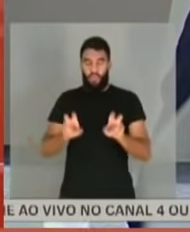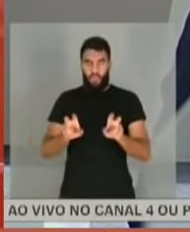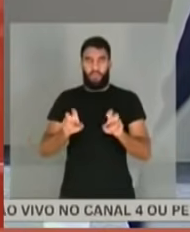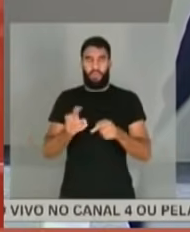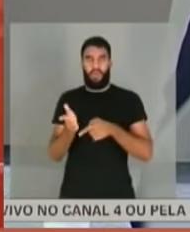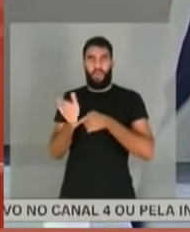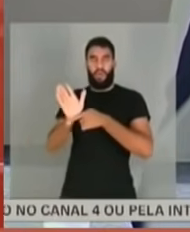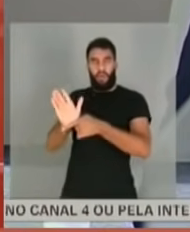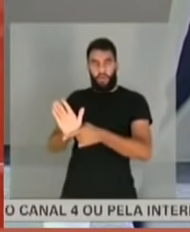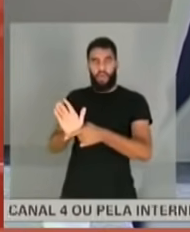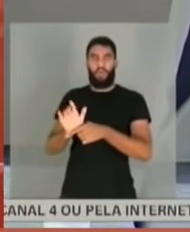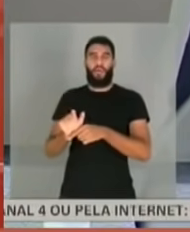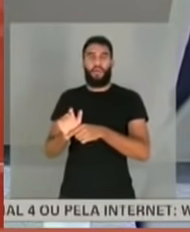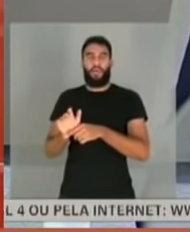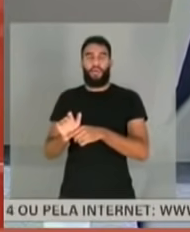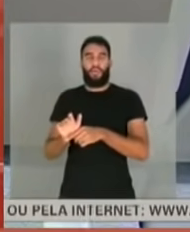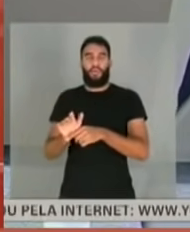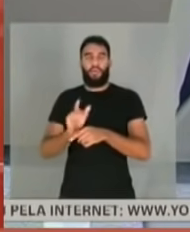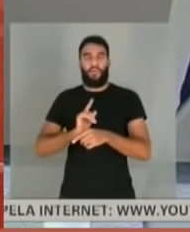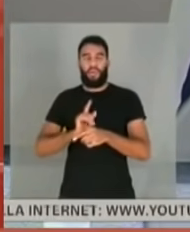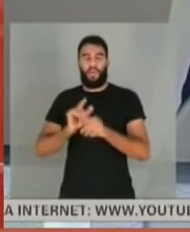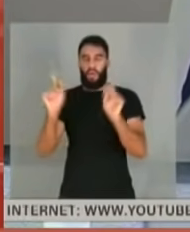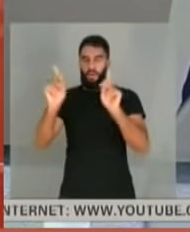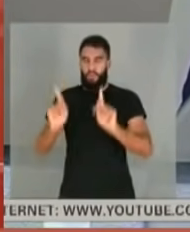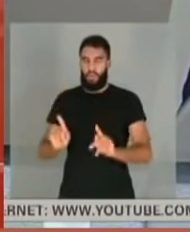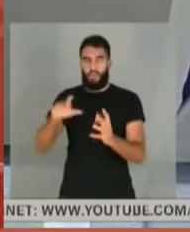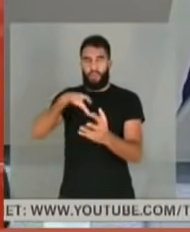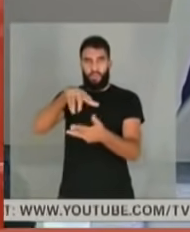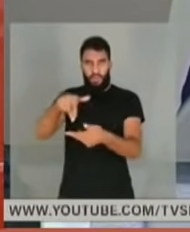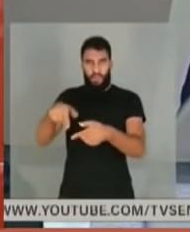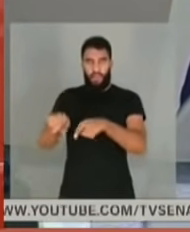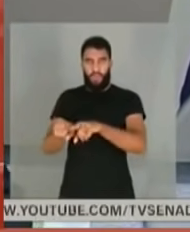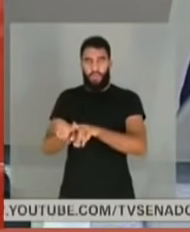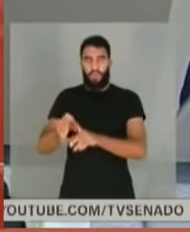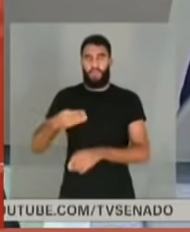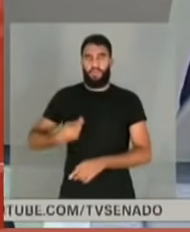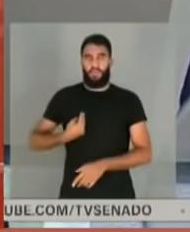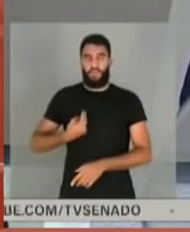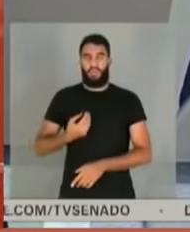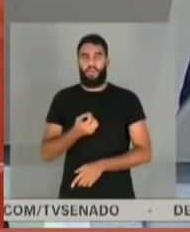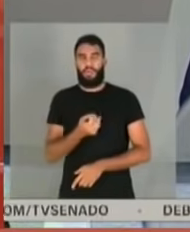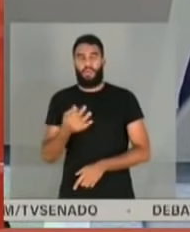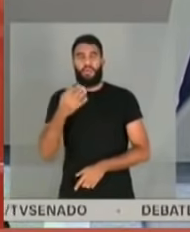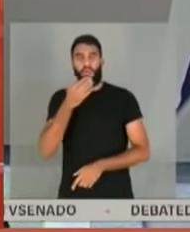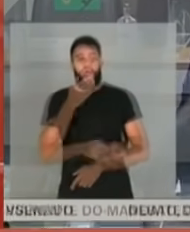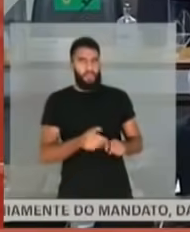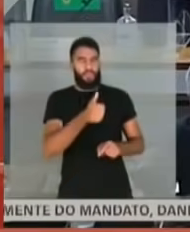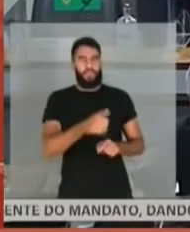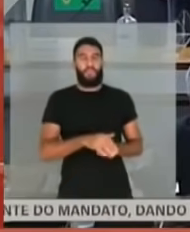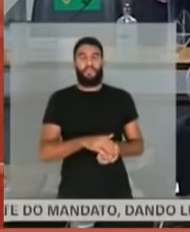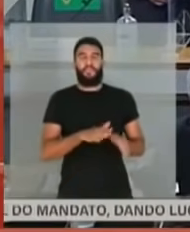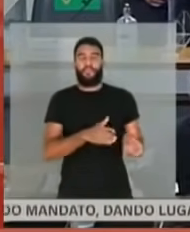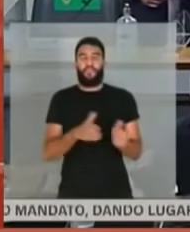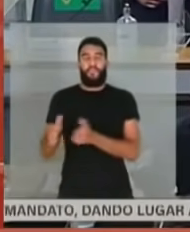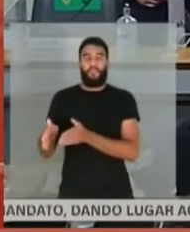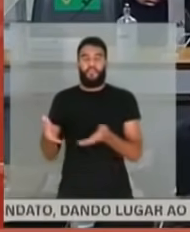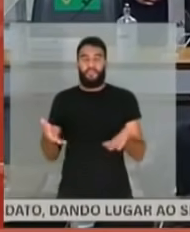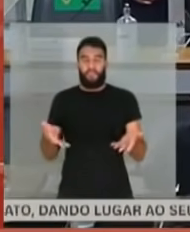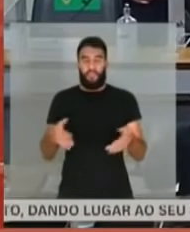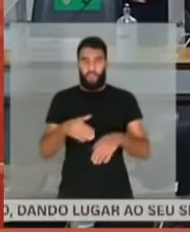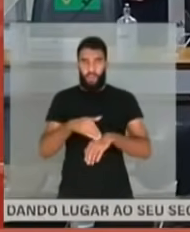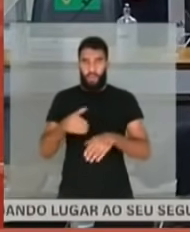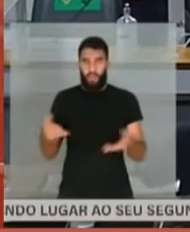os militares e a corrupção, né? Porque o Dominguete também aparece aí, ele era cabo. Imagina, o Dominguete cuidava